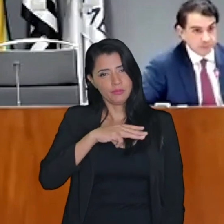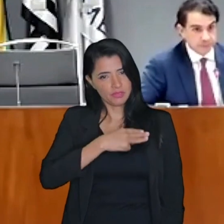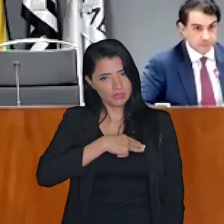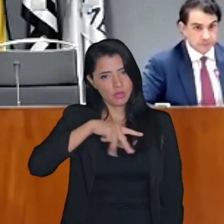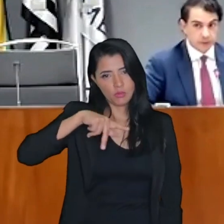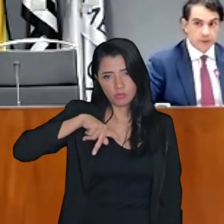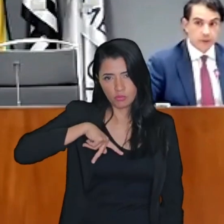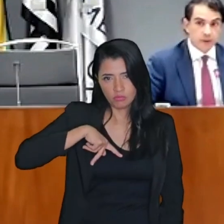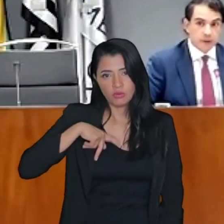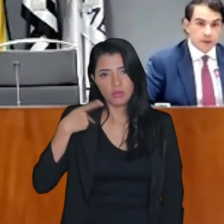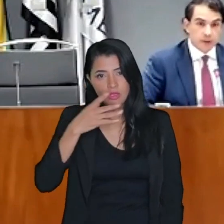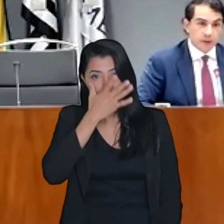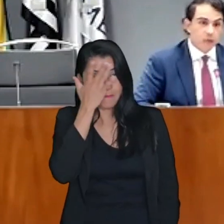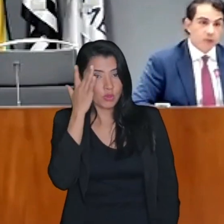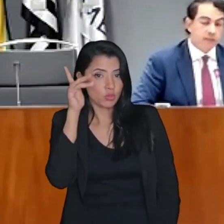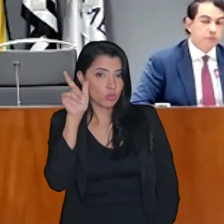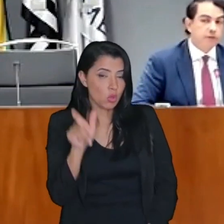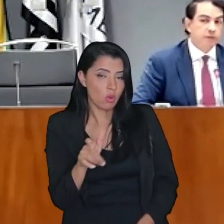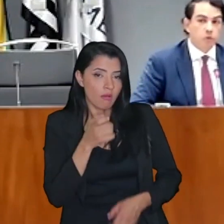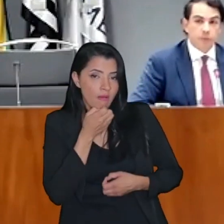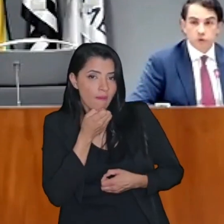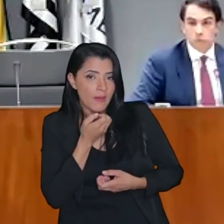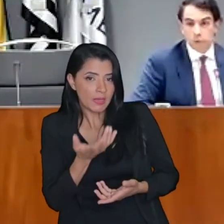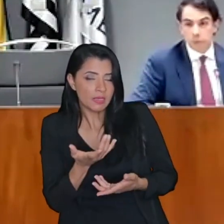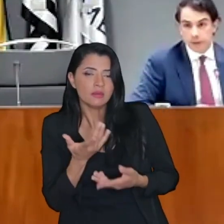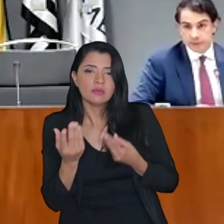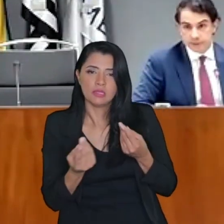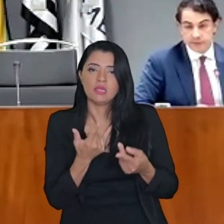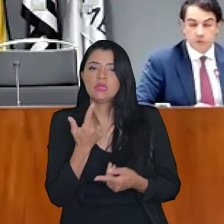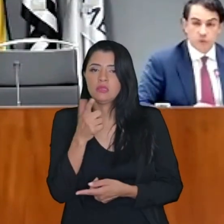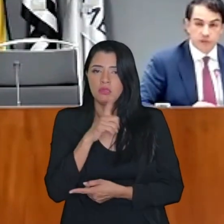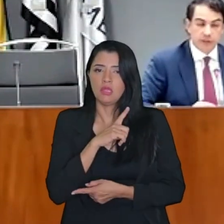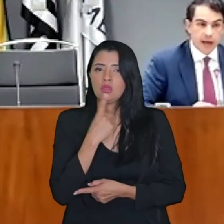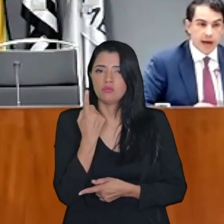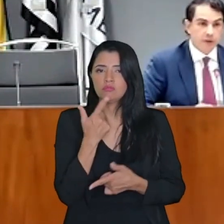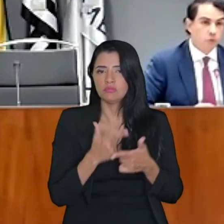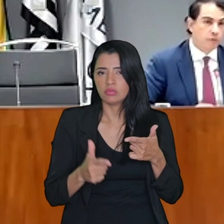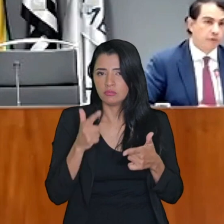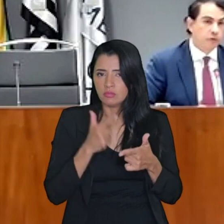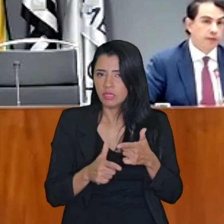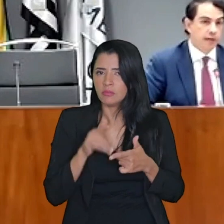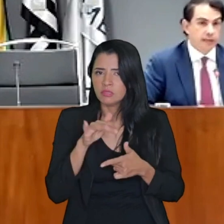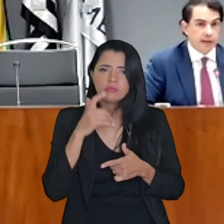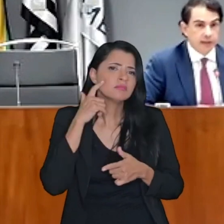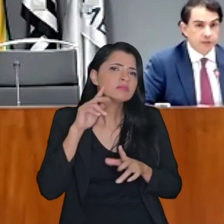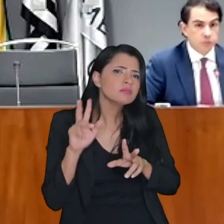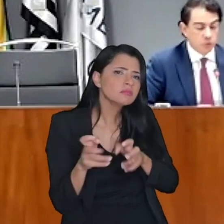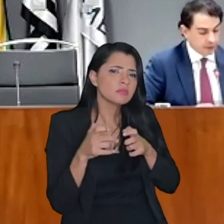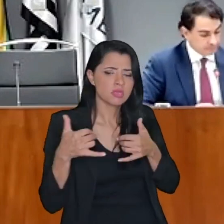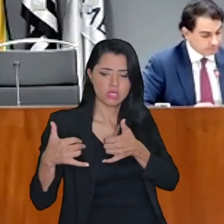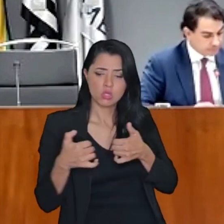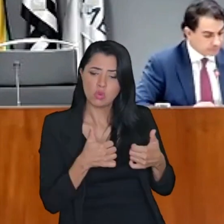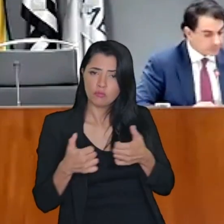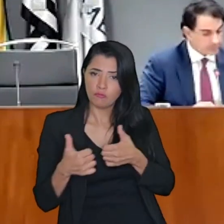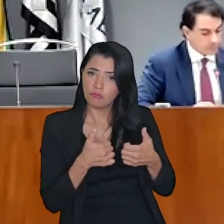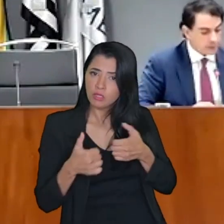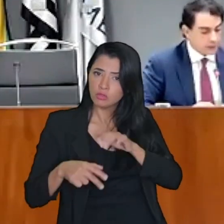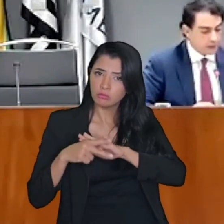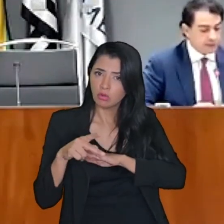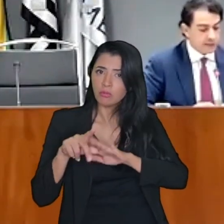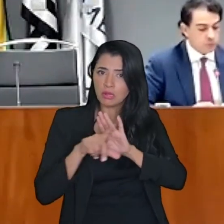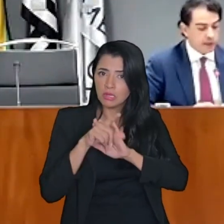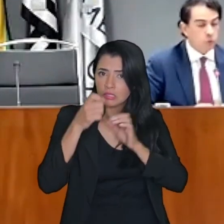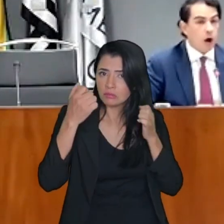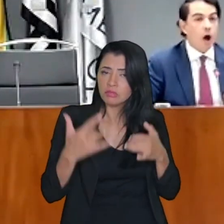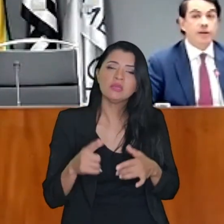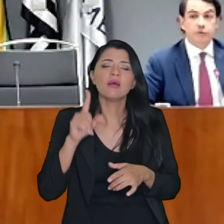colaborador? E aqui nós temos, eventualmente, um problema, se considerar que o conflito que aqui a lei dispõe